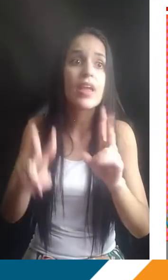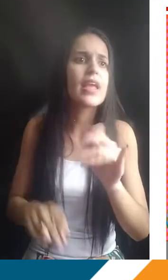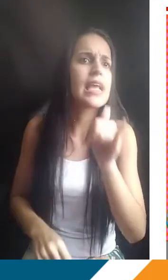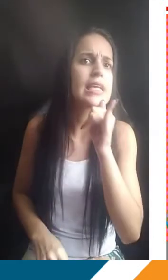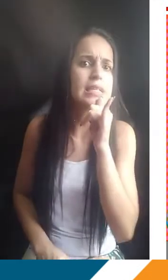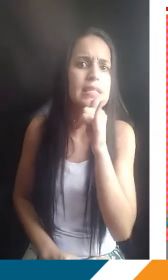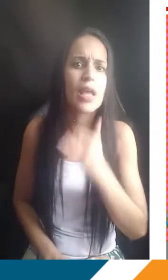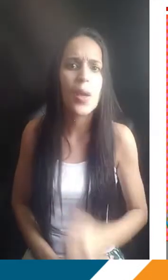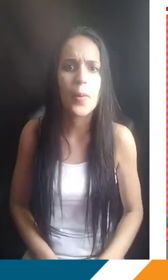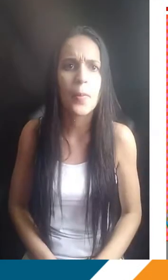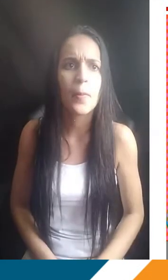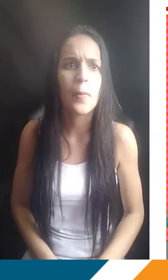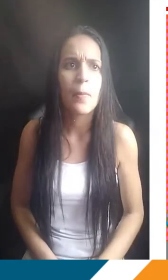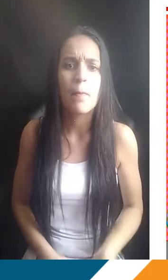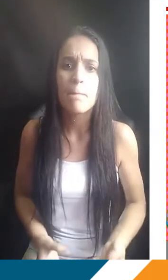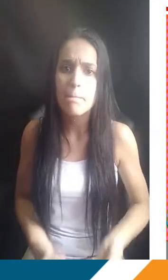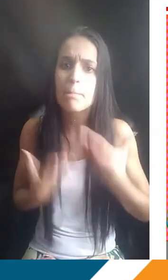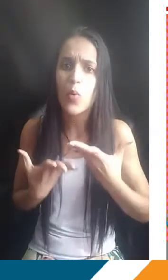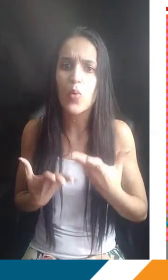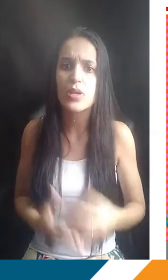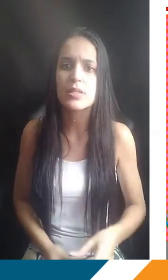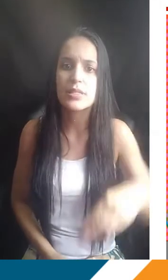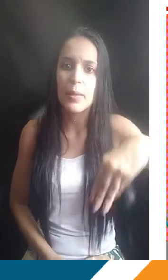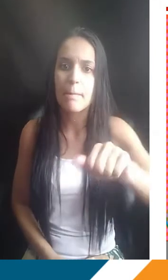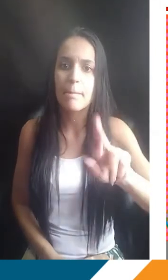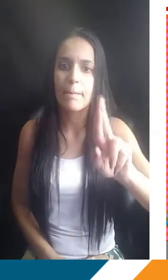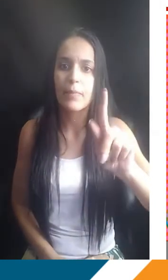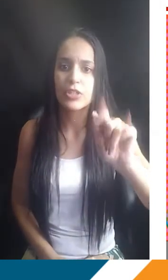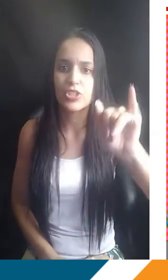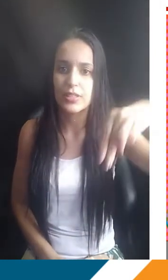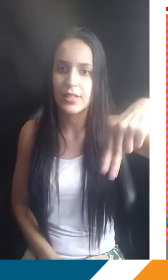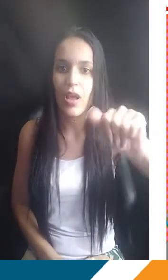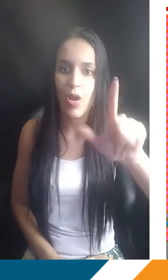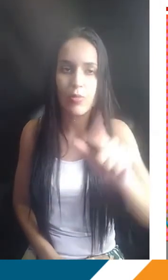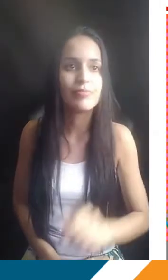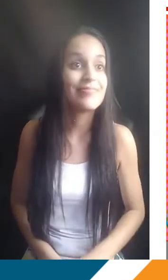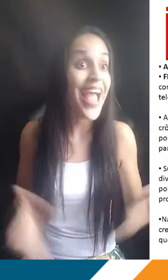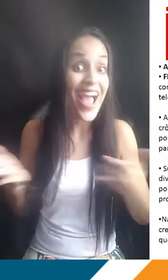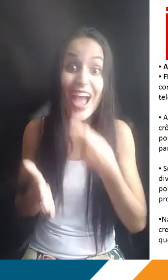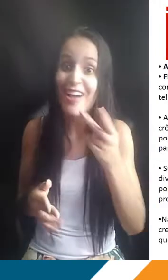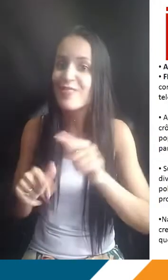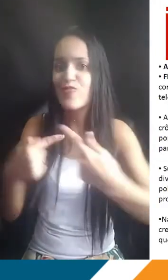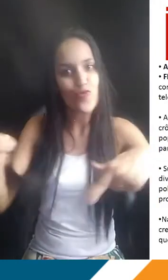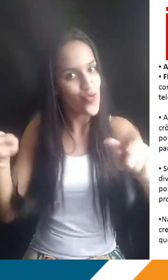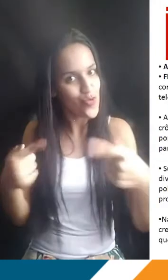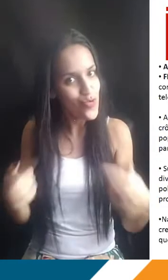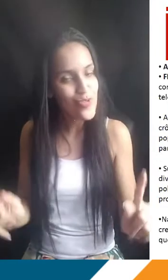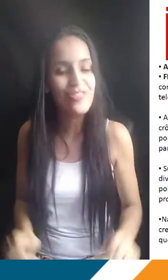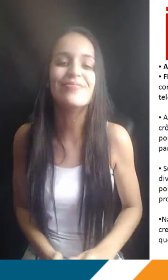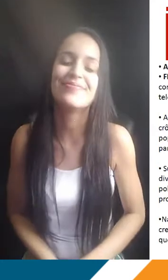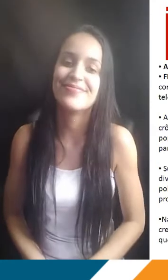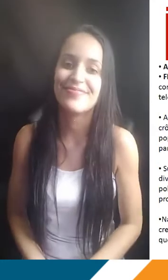alguns exemplos da poesia marginal, né? Um exemplo do Paulo Leminski e da Ana Cristina César. Vamos falar de